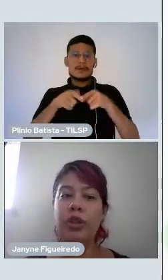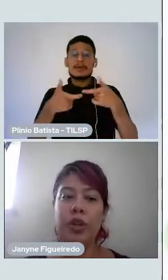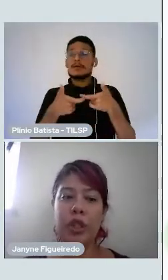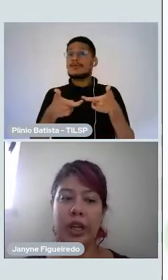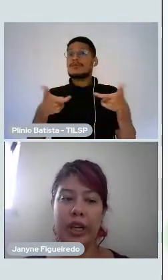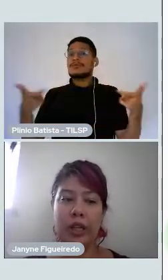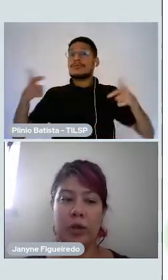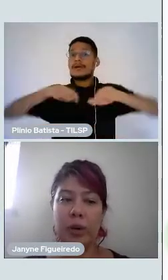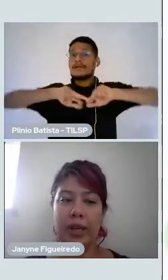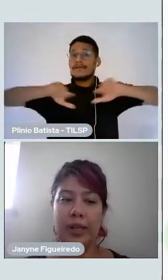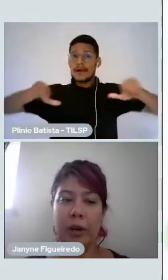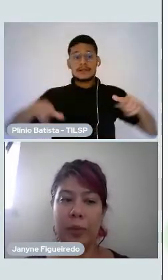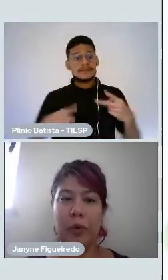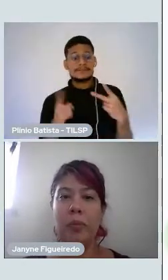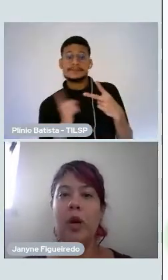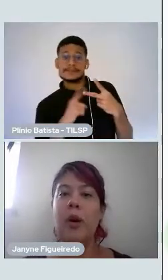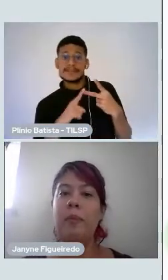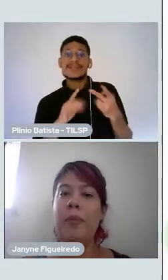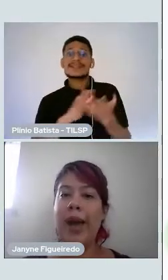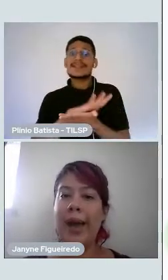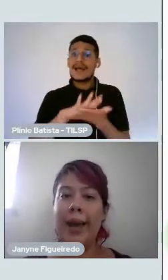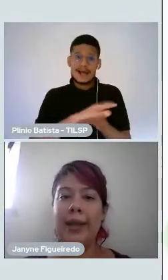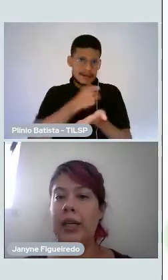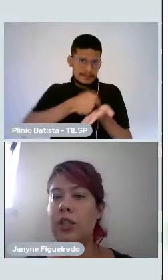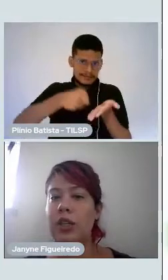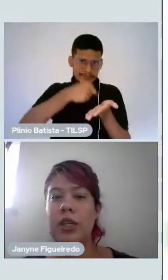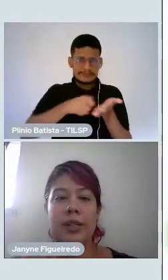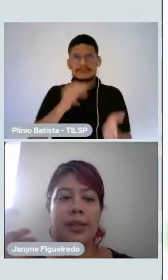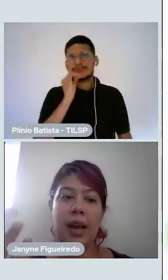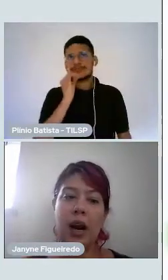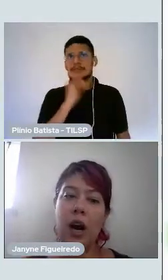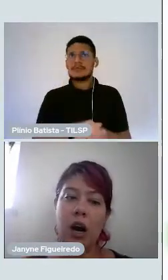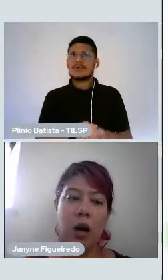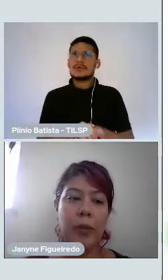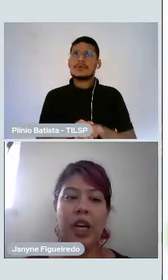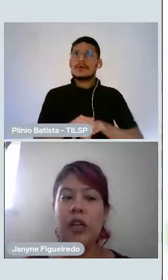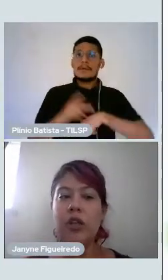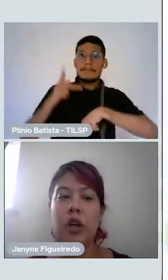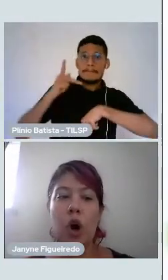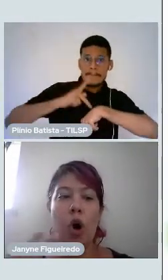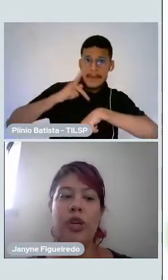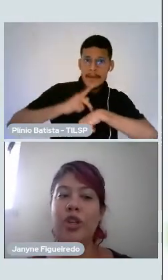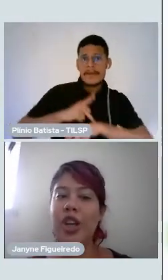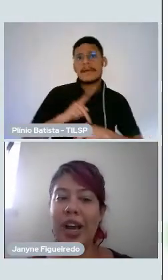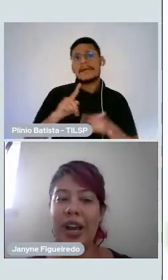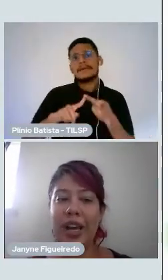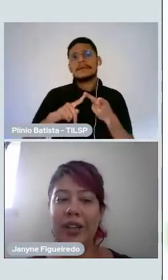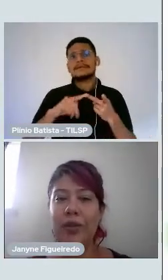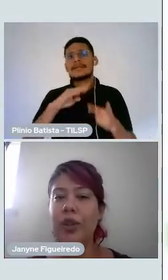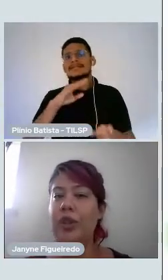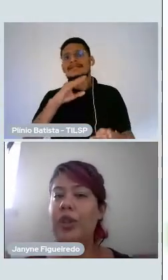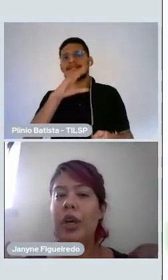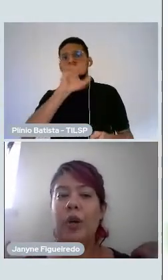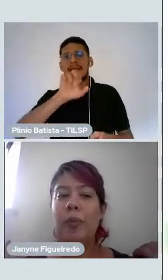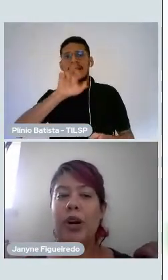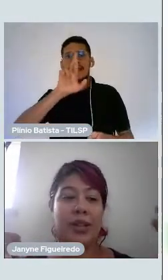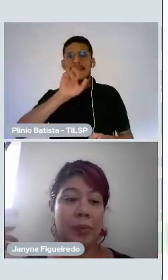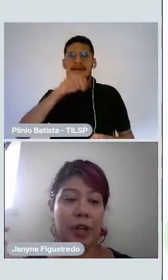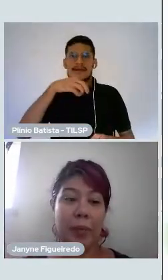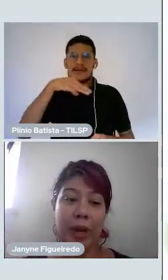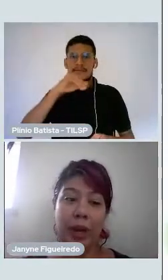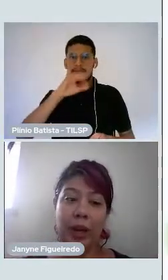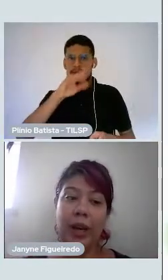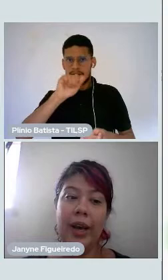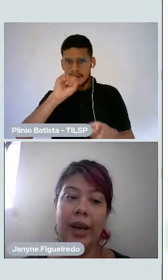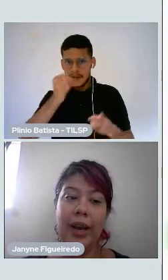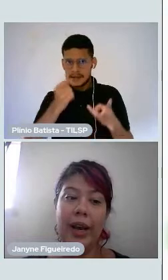De fontes não escritas, por exemplo, pedras, cerâmicas, objetos, por